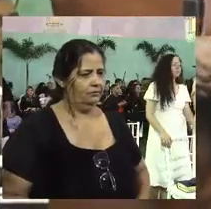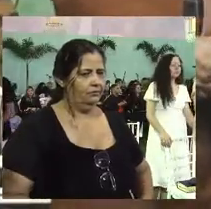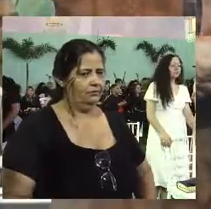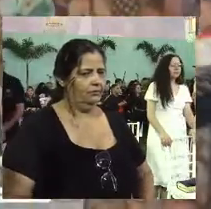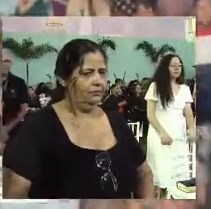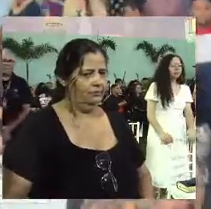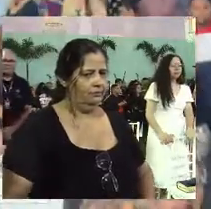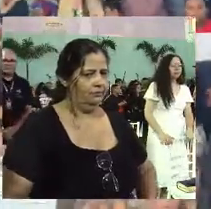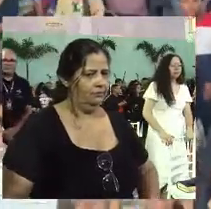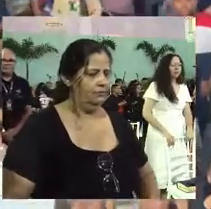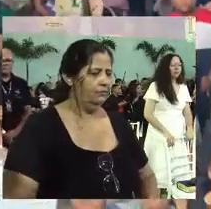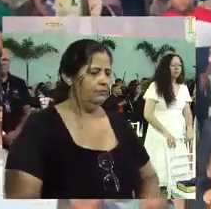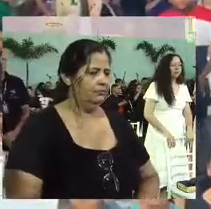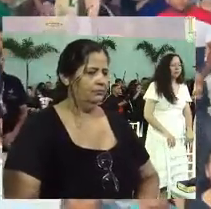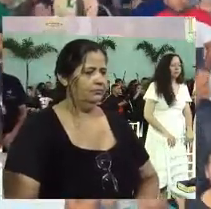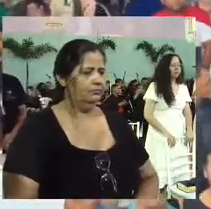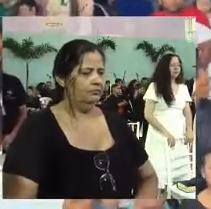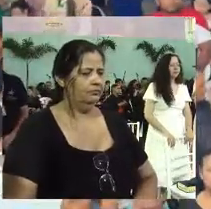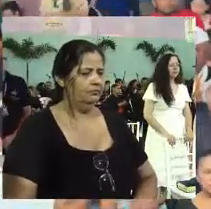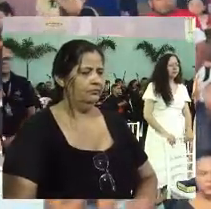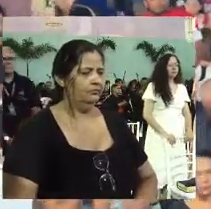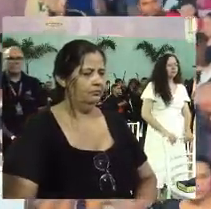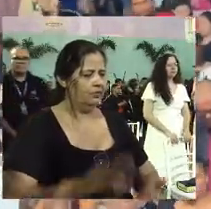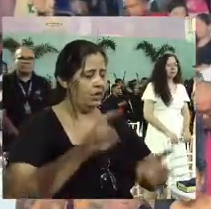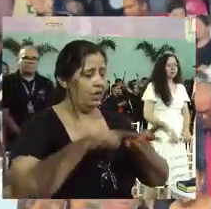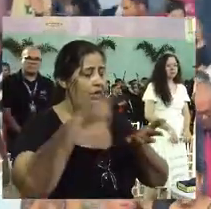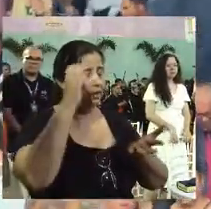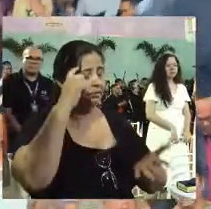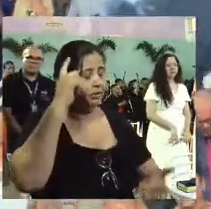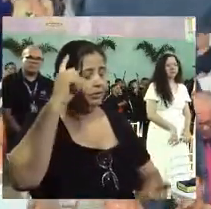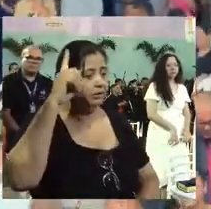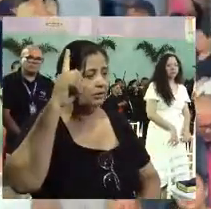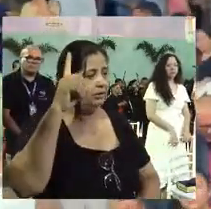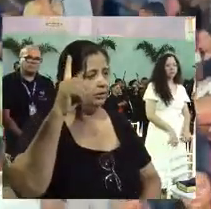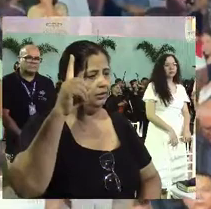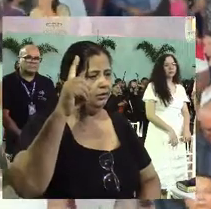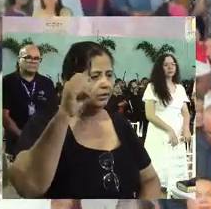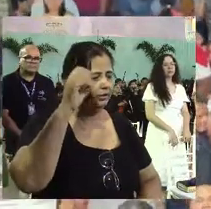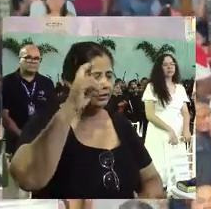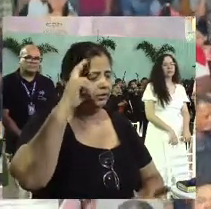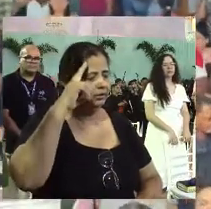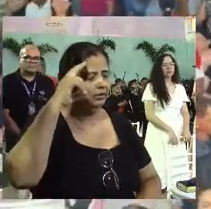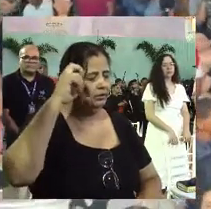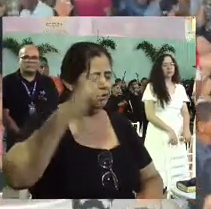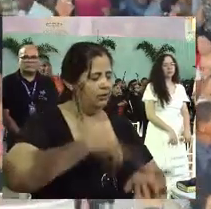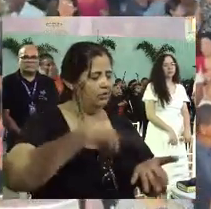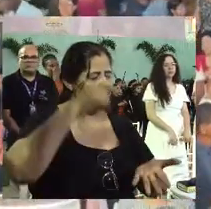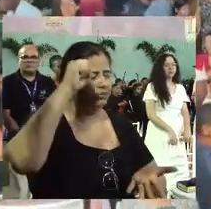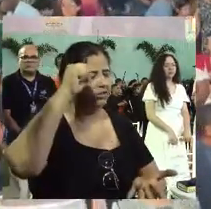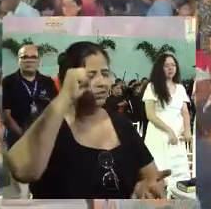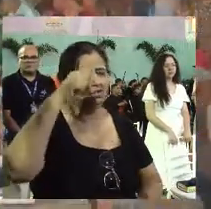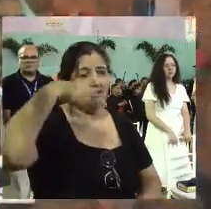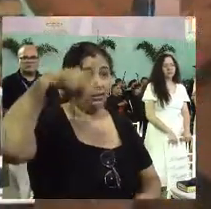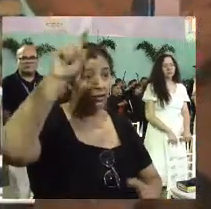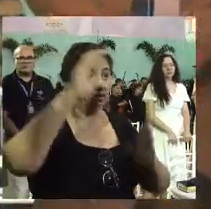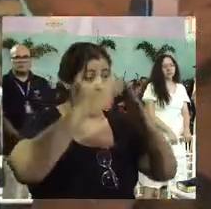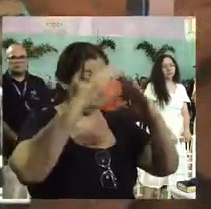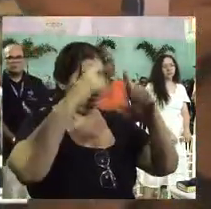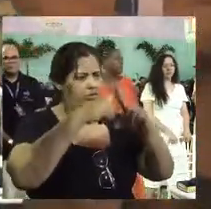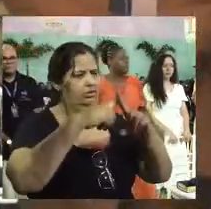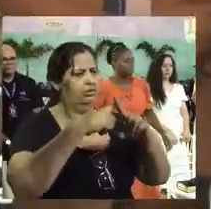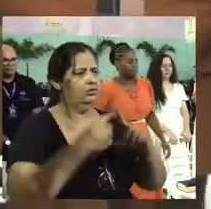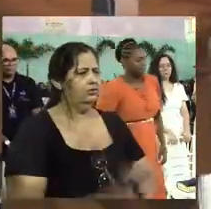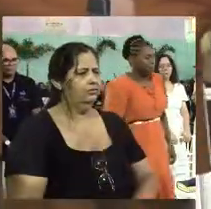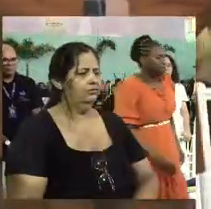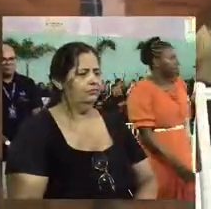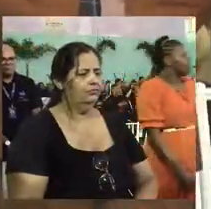amarrar no banco para você receber muito poder de Deus lá e a noite pastor Elizeu Rodrigues traga os vizinhos parentes os crentes que